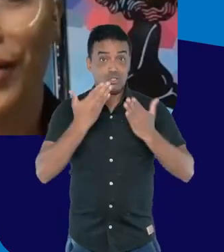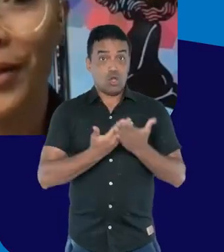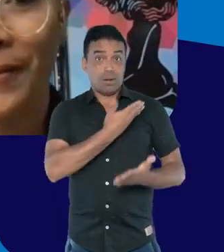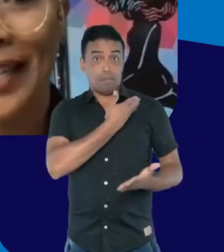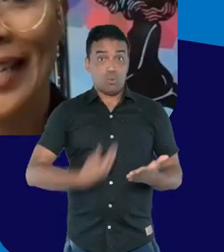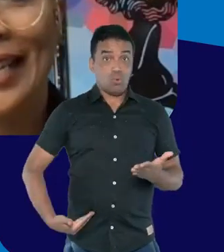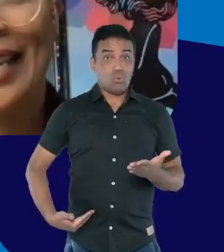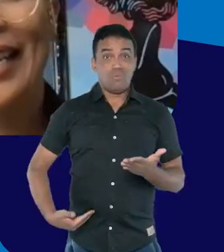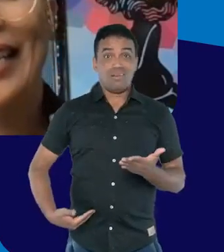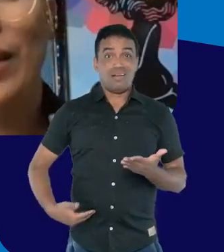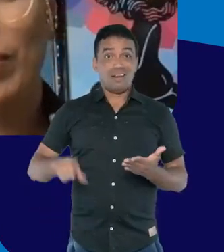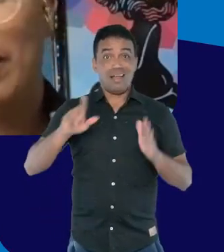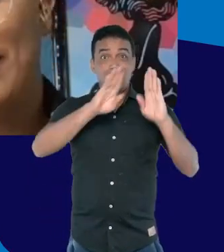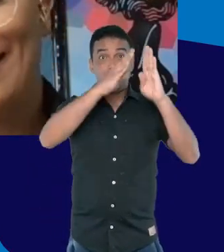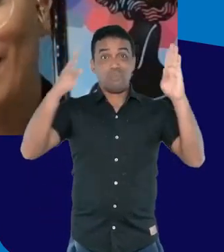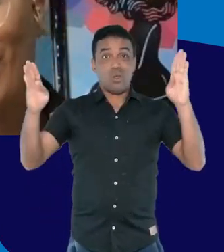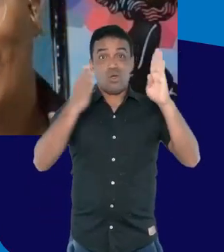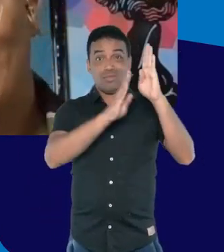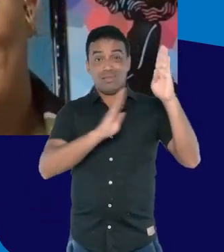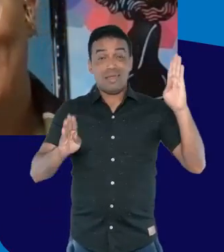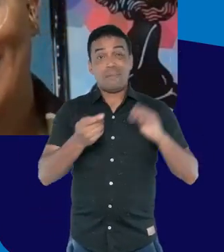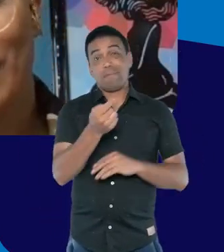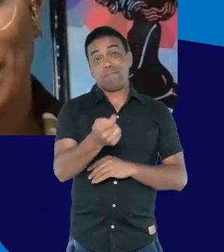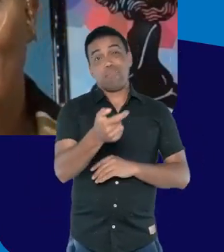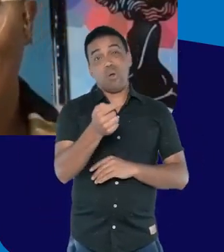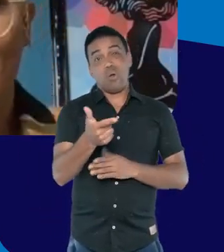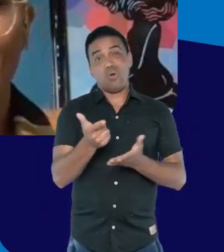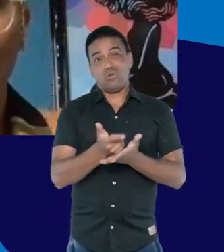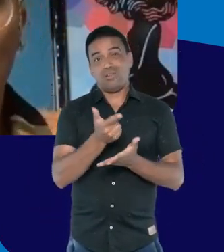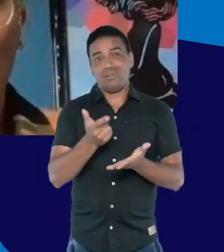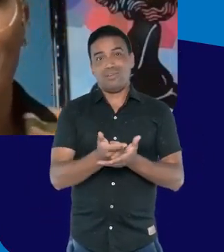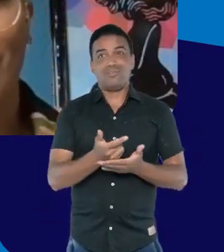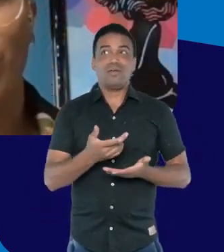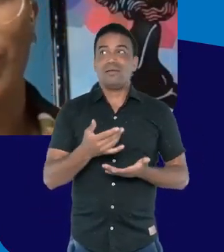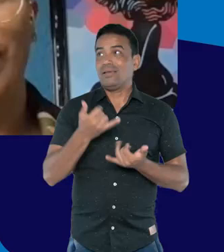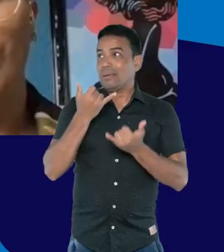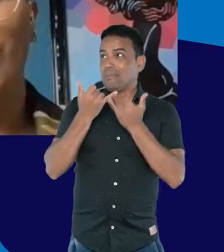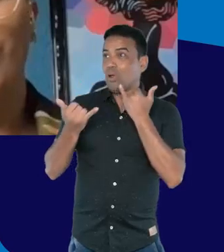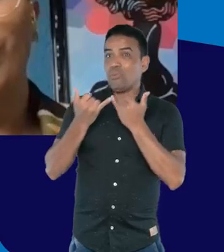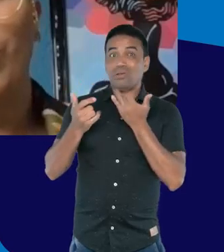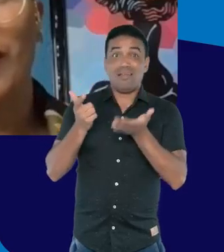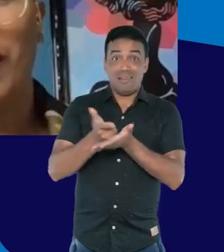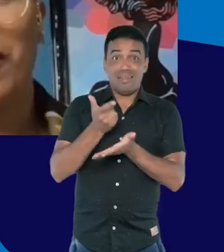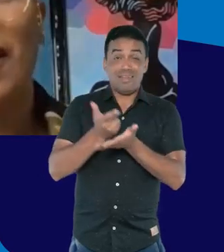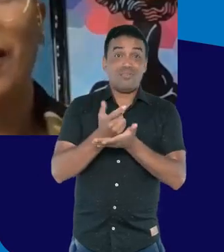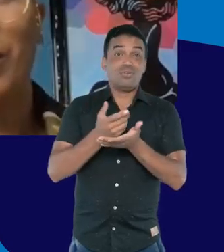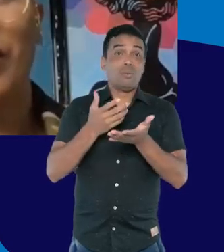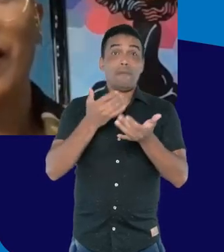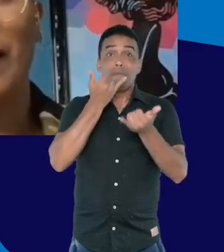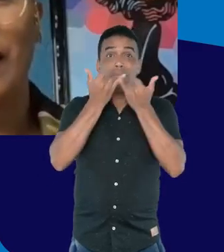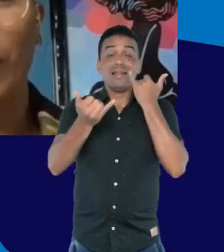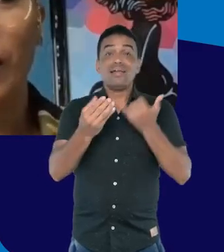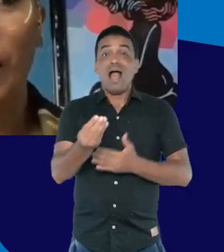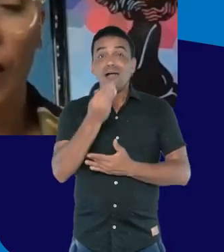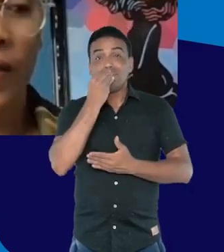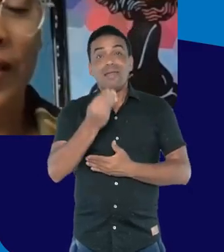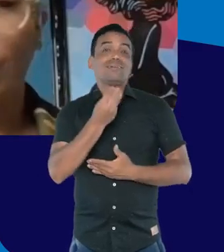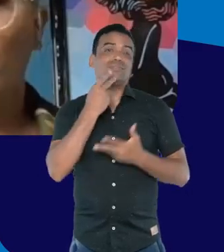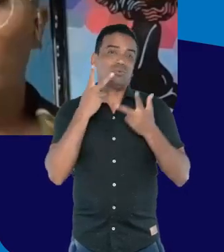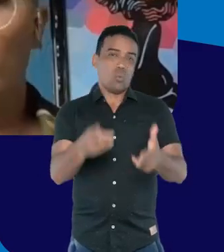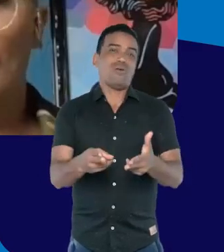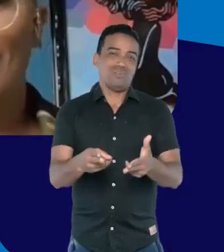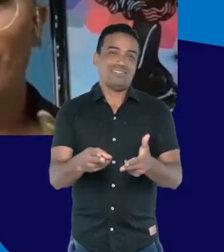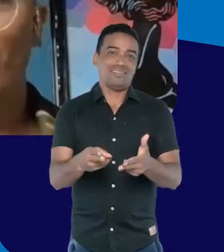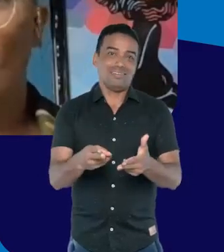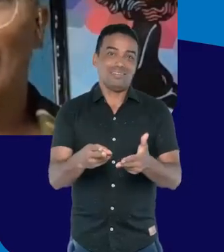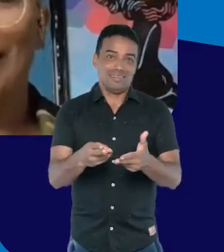poucos livros, e para mim livro deveria ser parte da cesta básica, porque esses livros me salvaram, me faziam